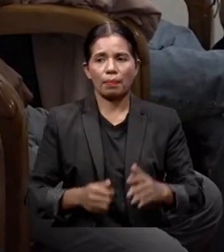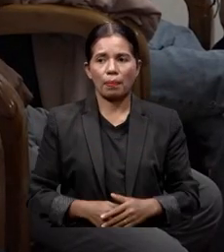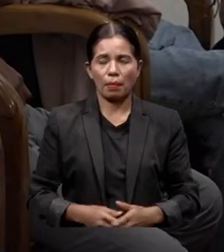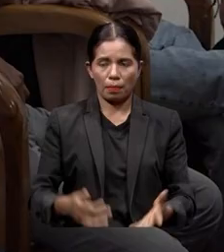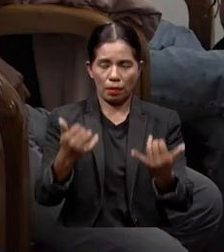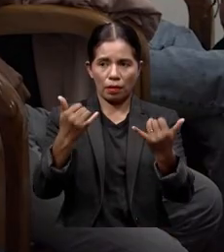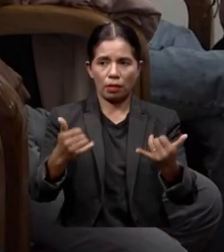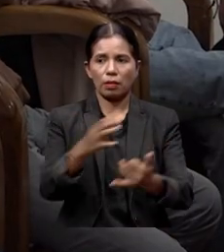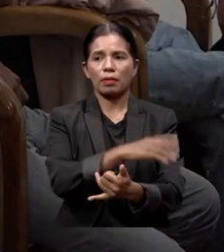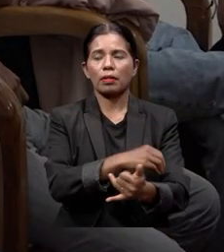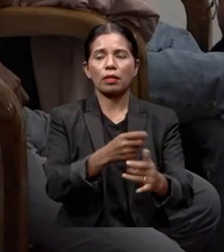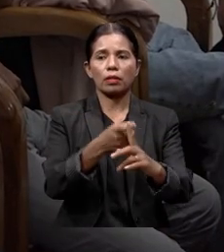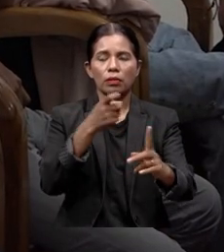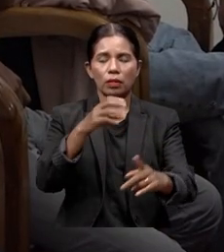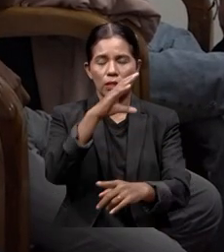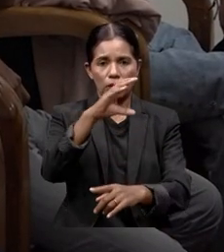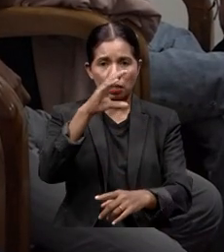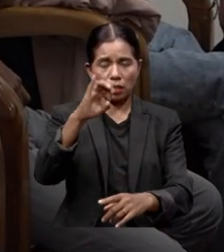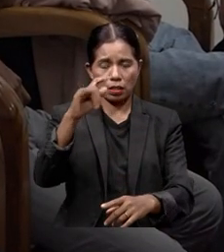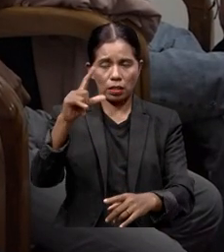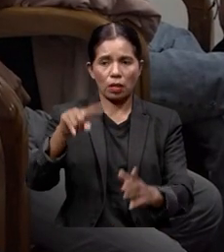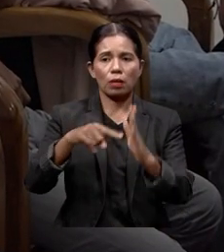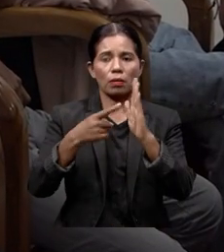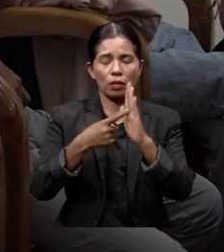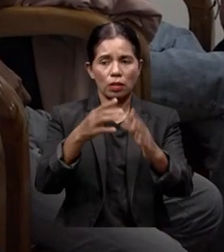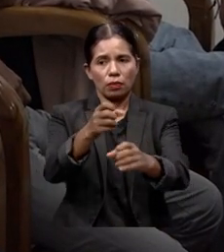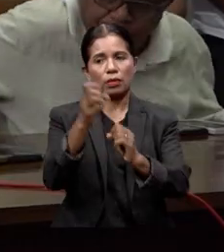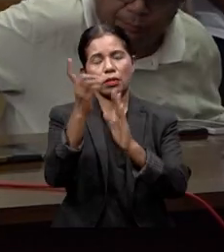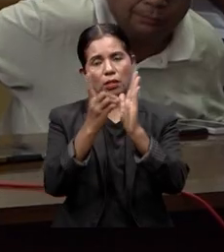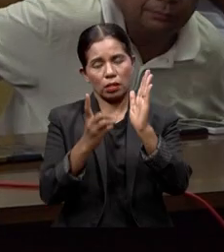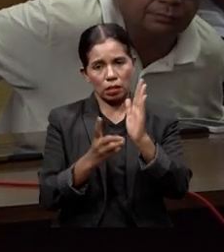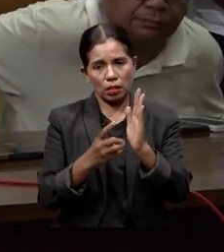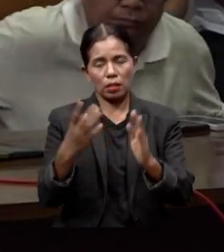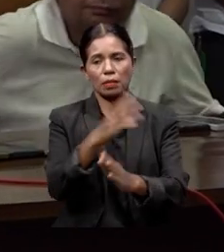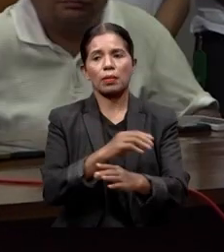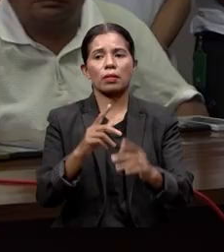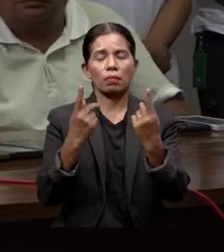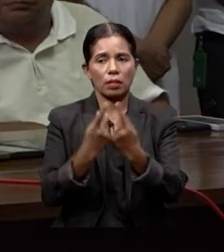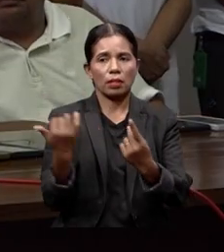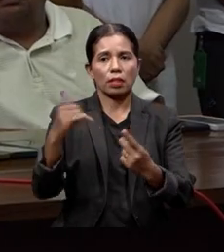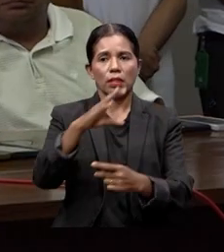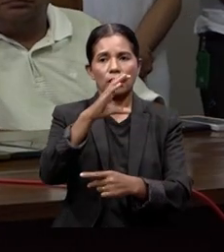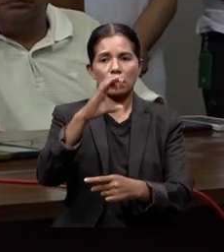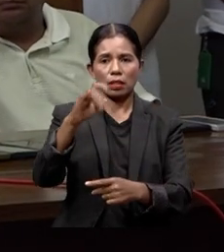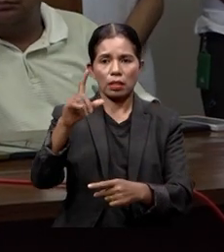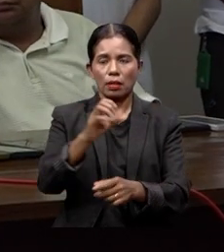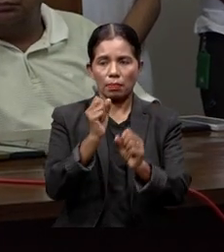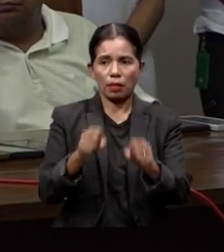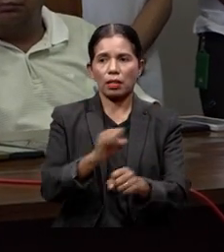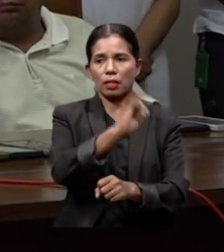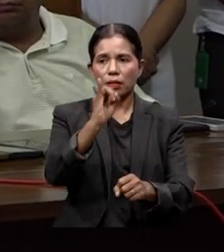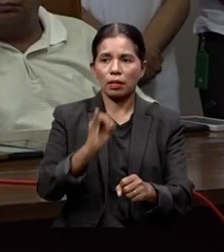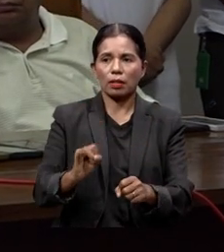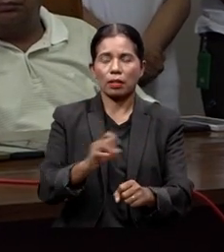UNE, enumerador Rusi CCITL, Rahu Halo Levantamento Dados Empresarial, no NE CCITL, Bel identifica a empresa